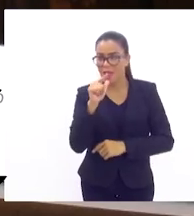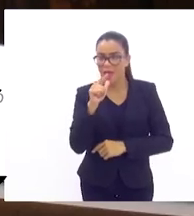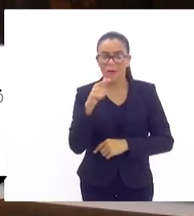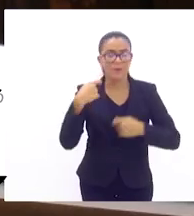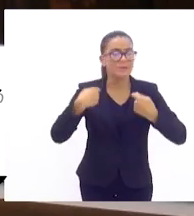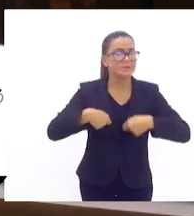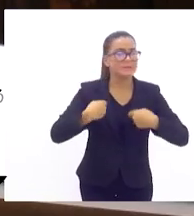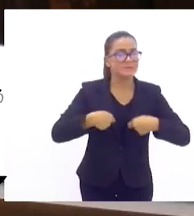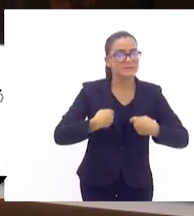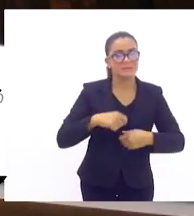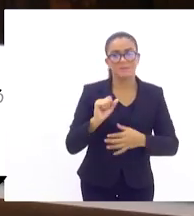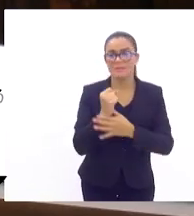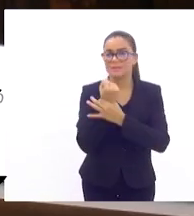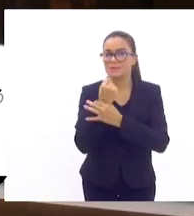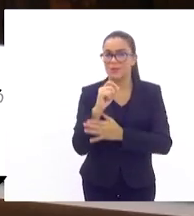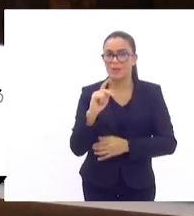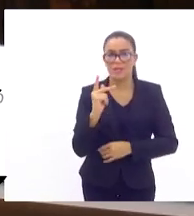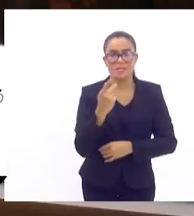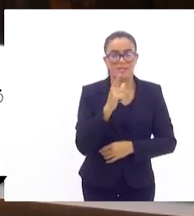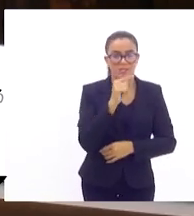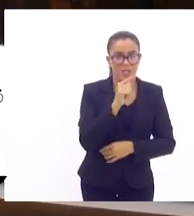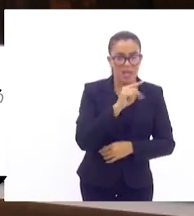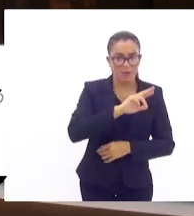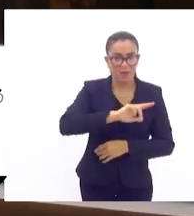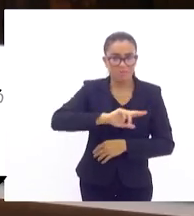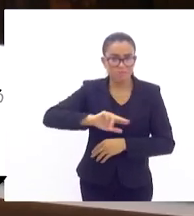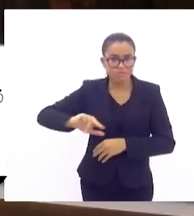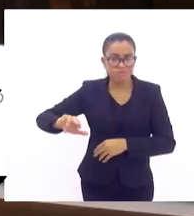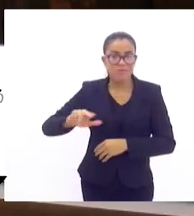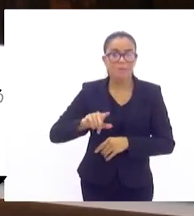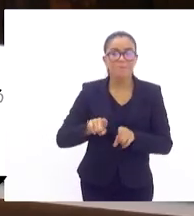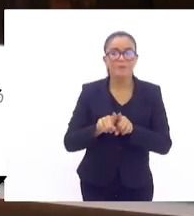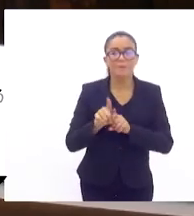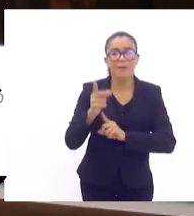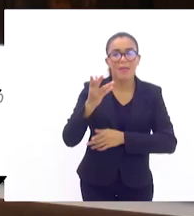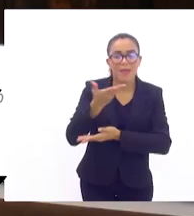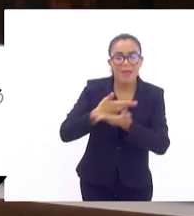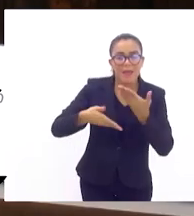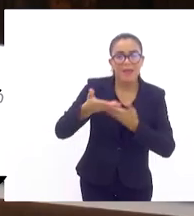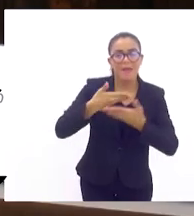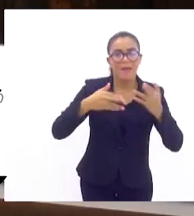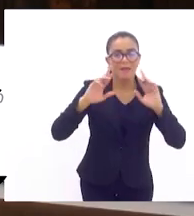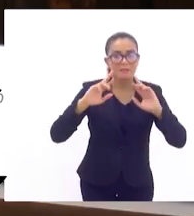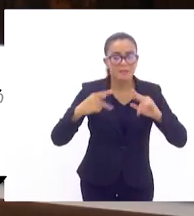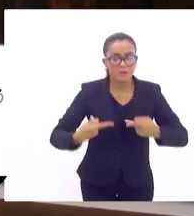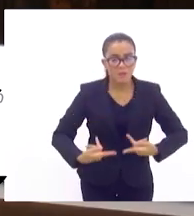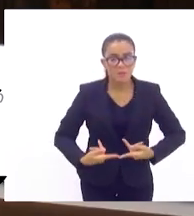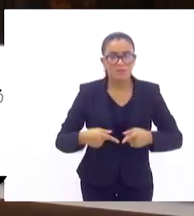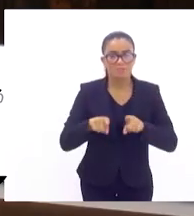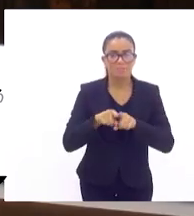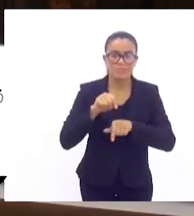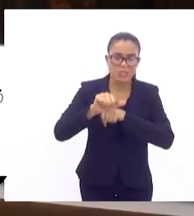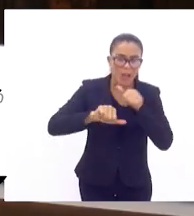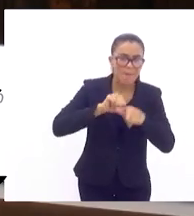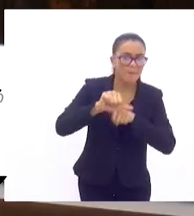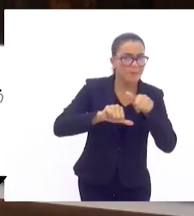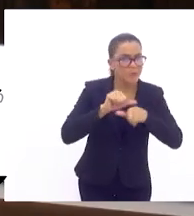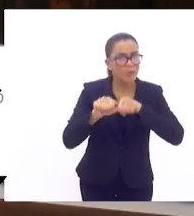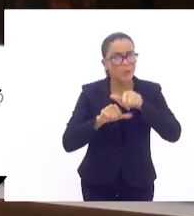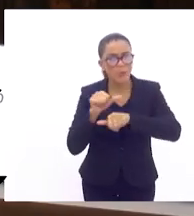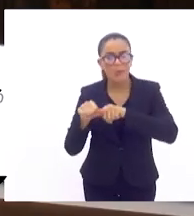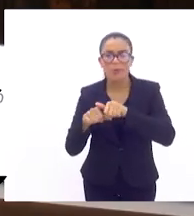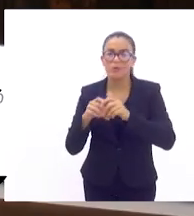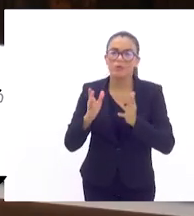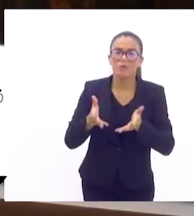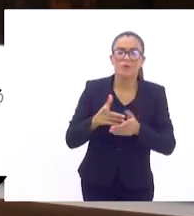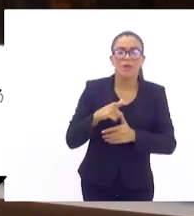questão da segurança hídrica. A gente sabe que o consumo e as relações humanas estão modificando nos últimos anos. Então, para toda a solução